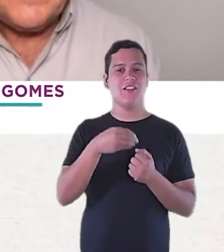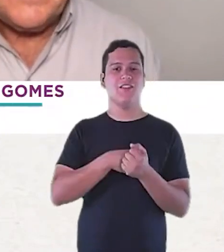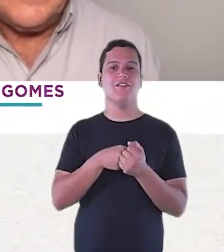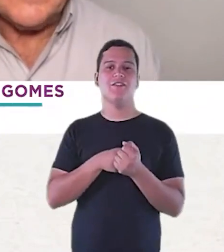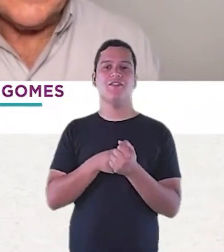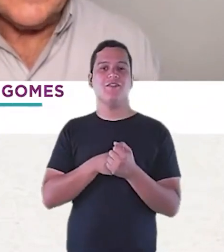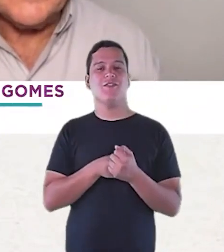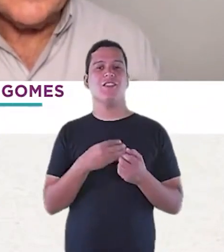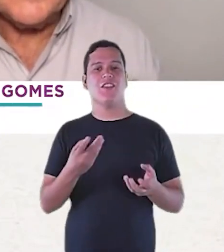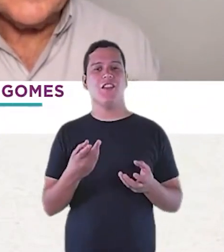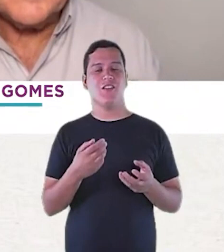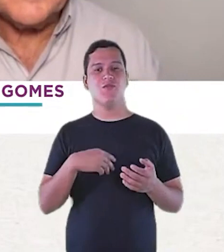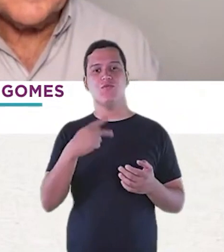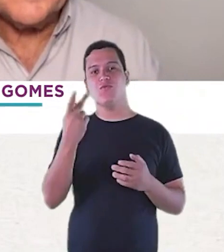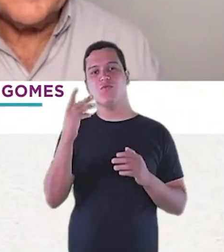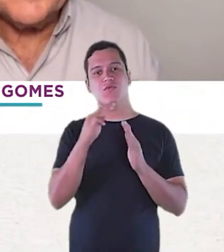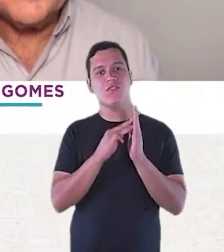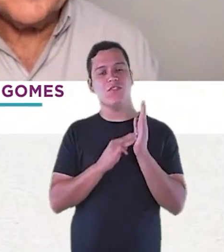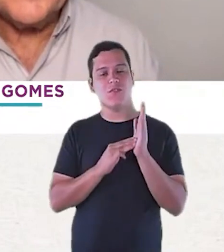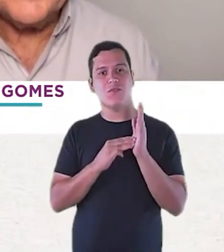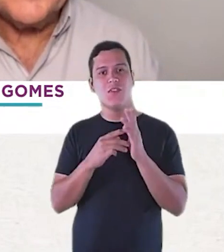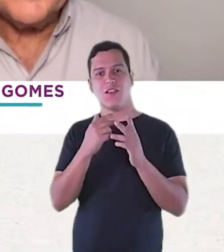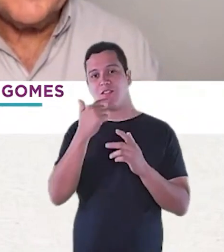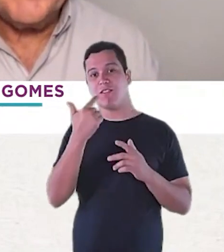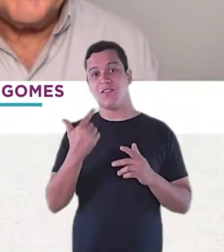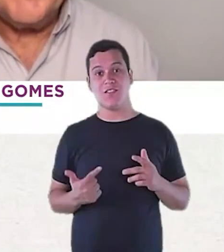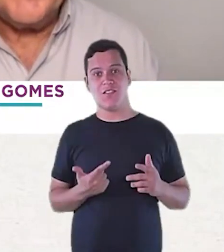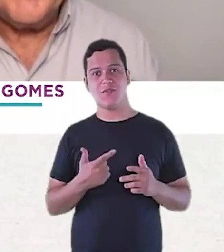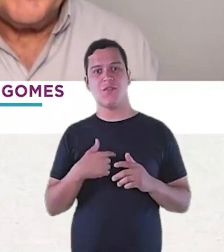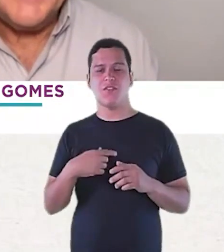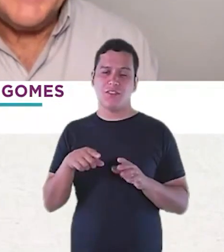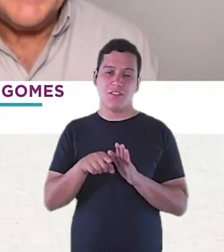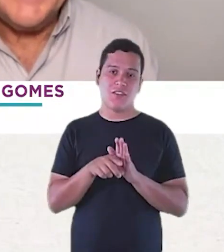dessa metodologia linguística e disciplina